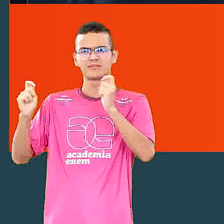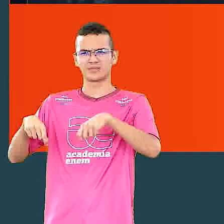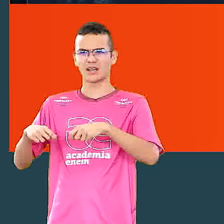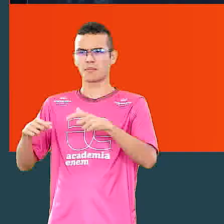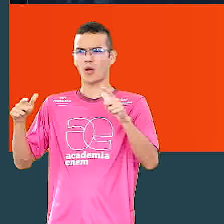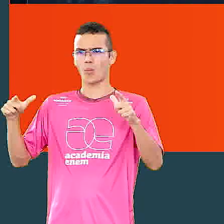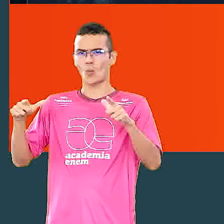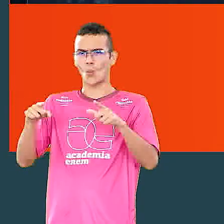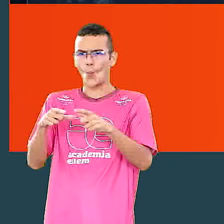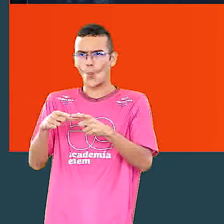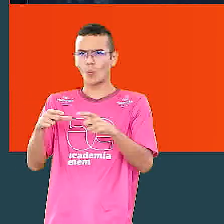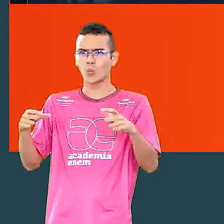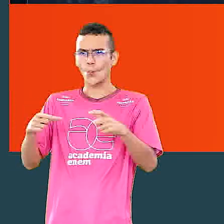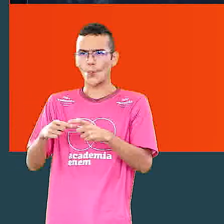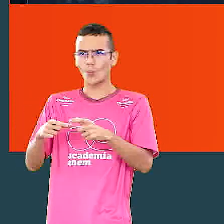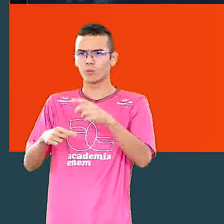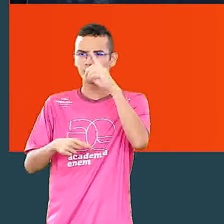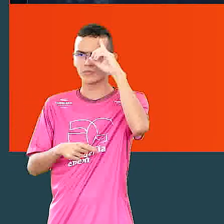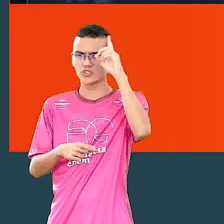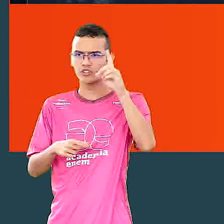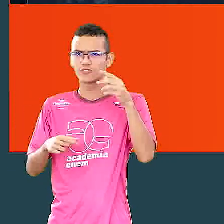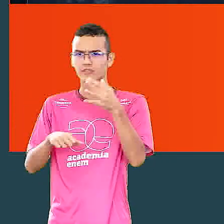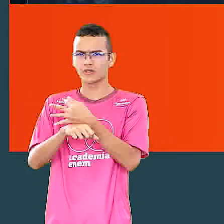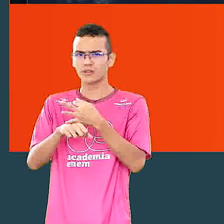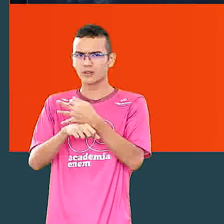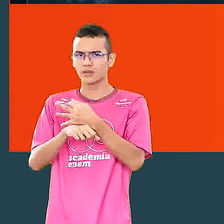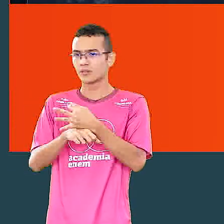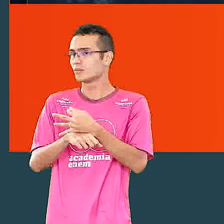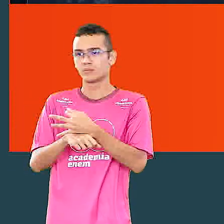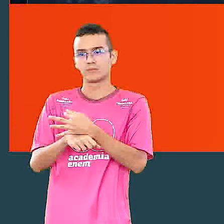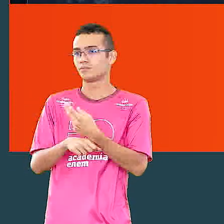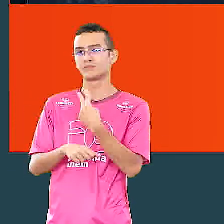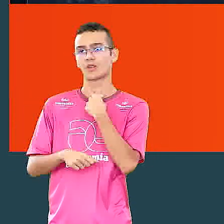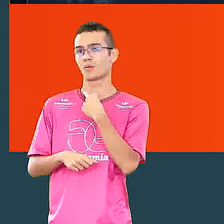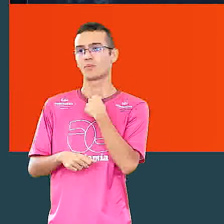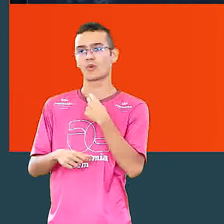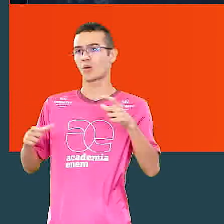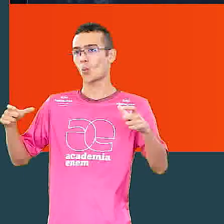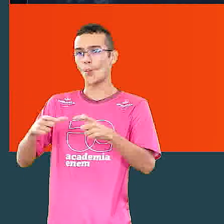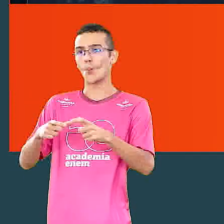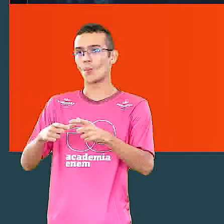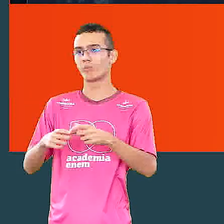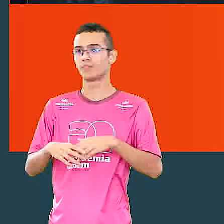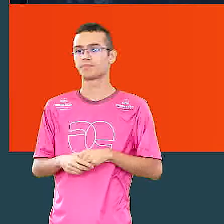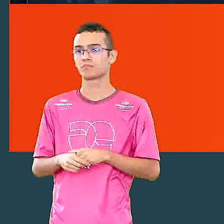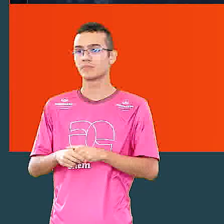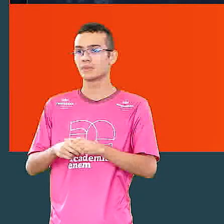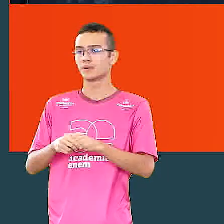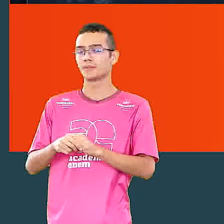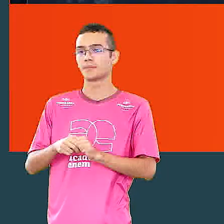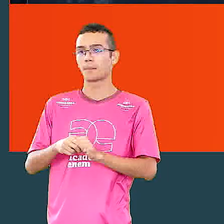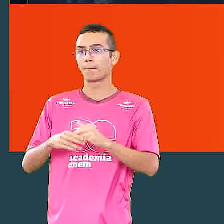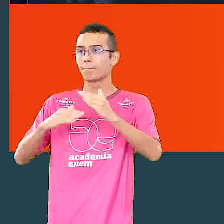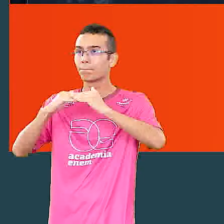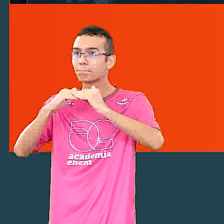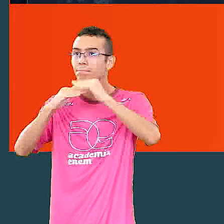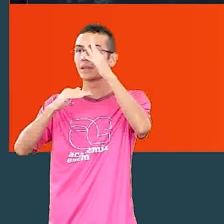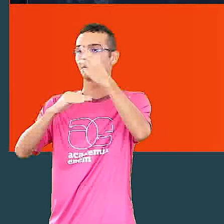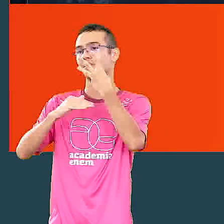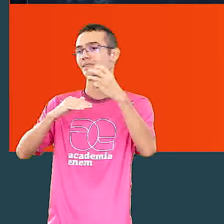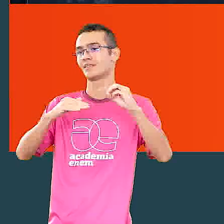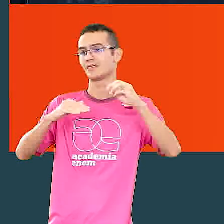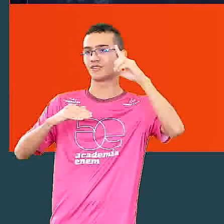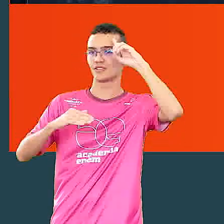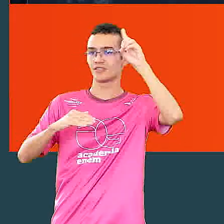trabalhador? Não. Ele não pode ter menos de 30 dias de férias. Isaac, mas e se eu aumentar